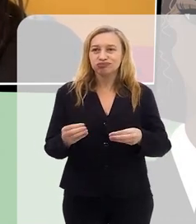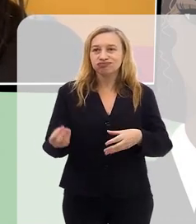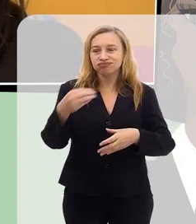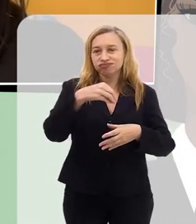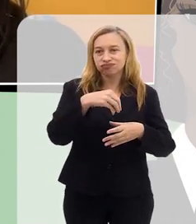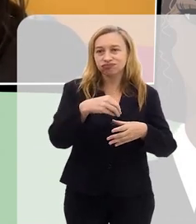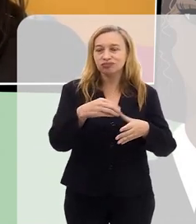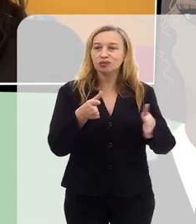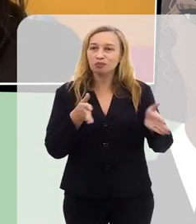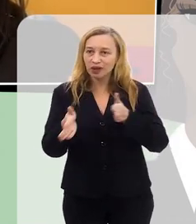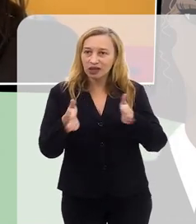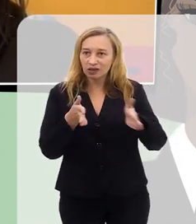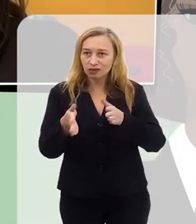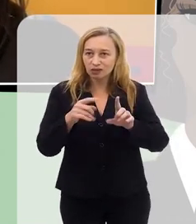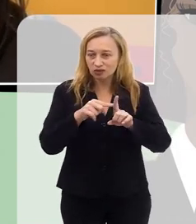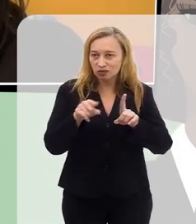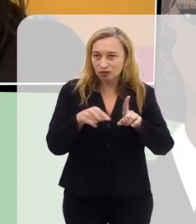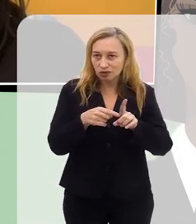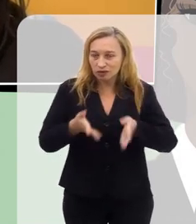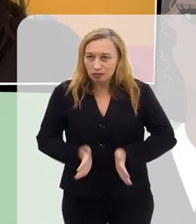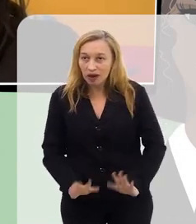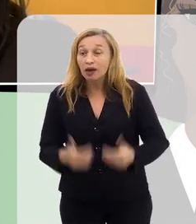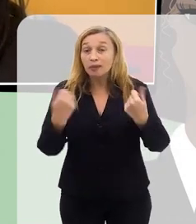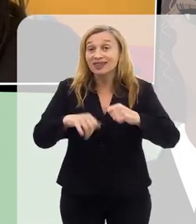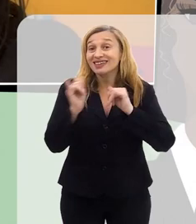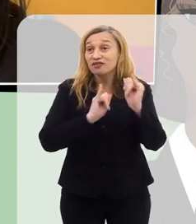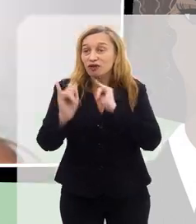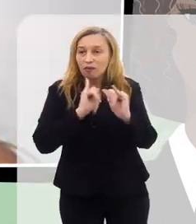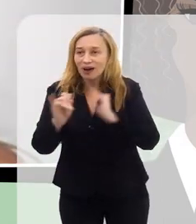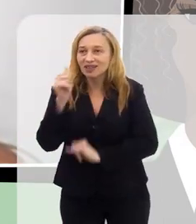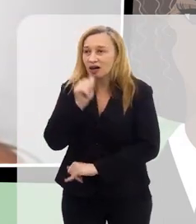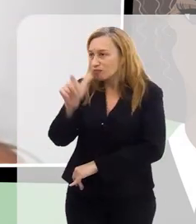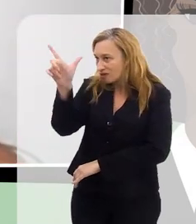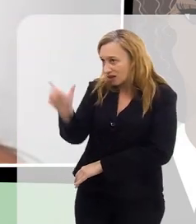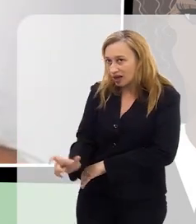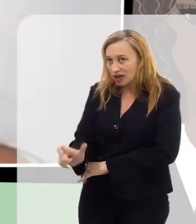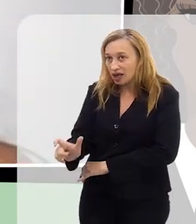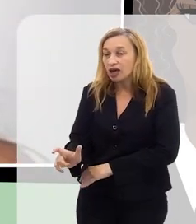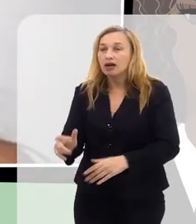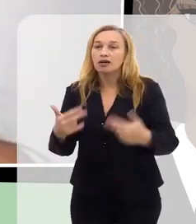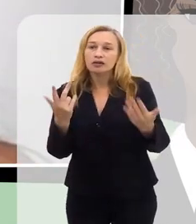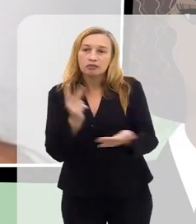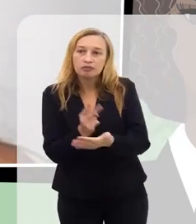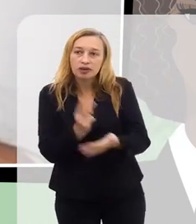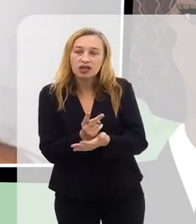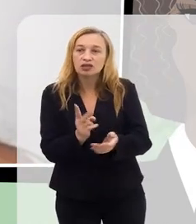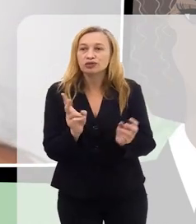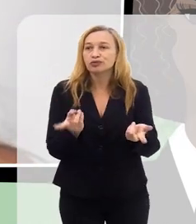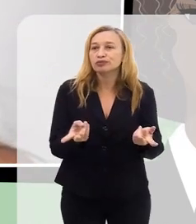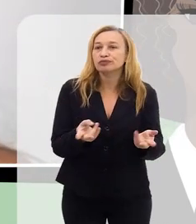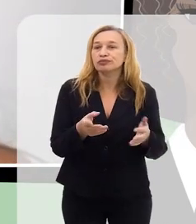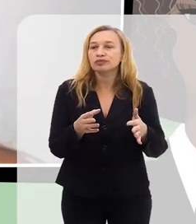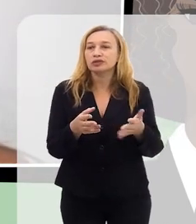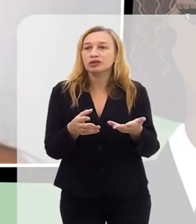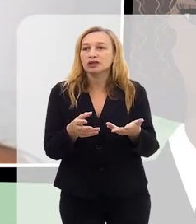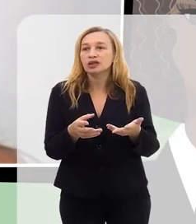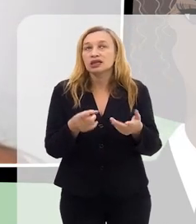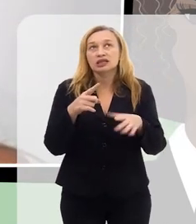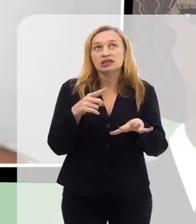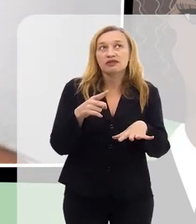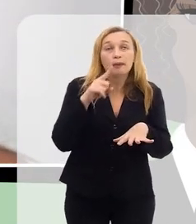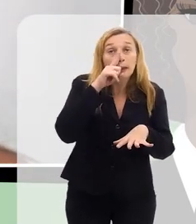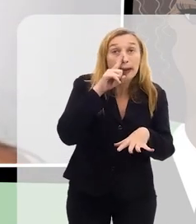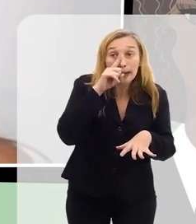Tudo dentro do trabalho de parto, ele precisa ser informado, né, aquela mulher. Mesmo em situações onde ela não pode, né, onde a vida daquele binômio